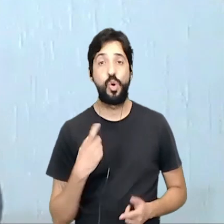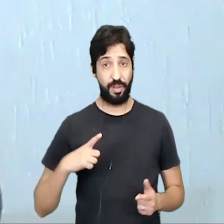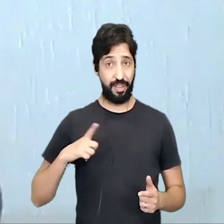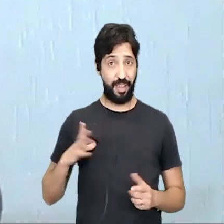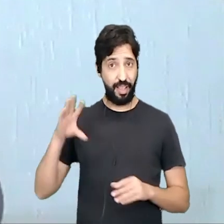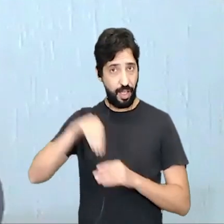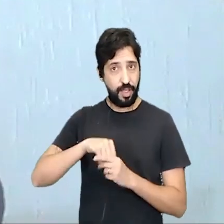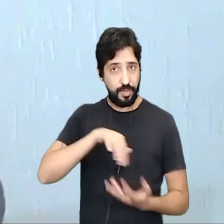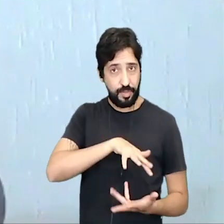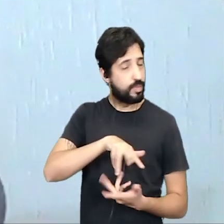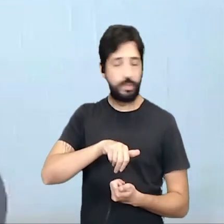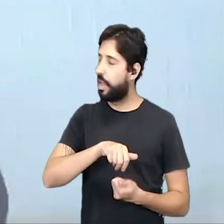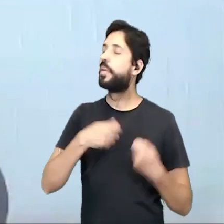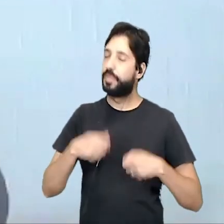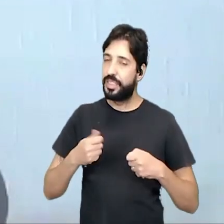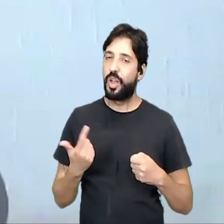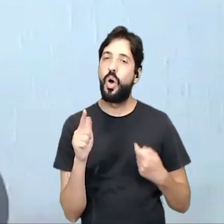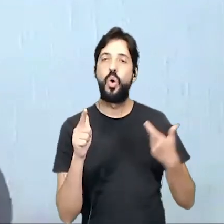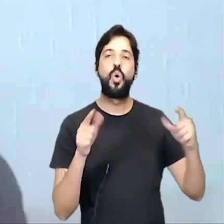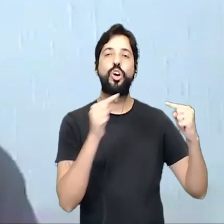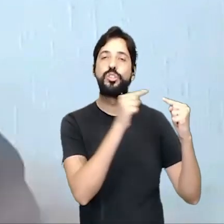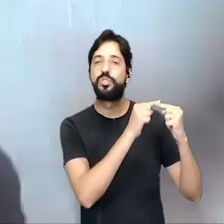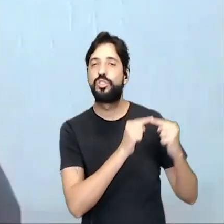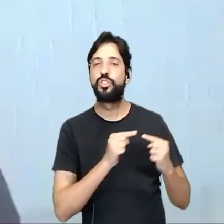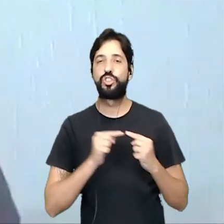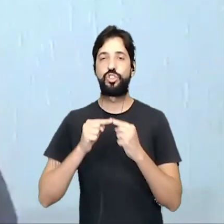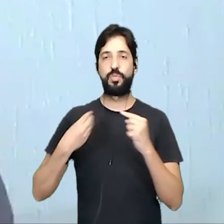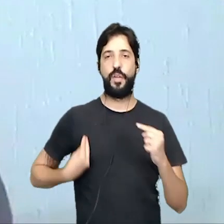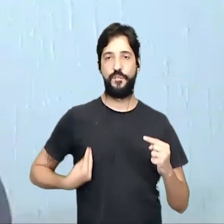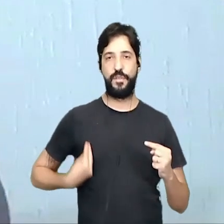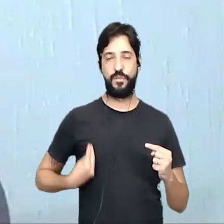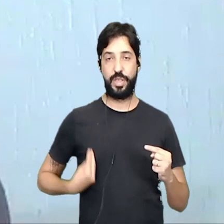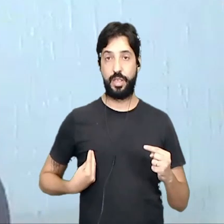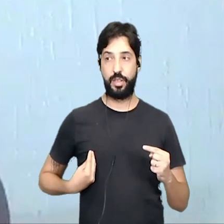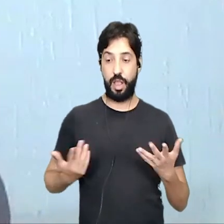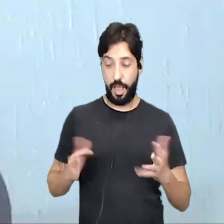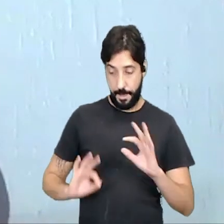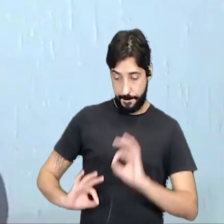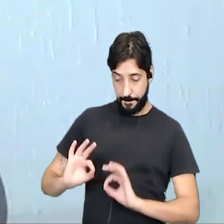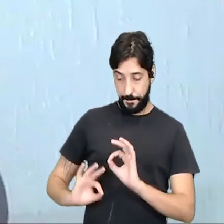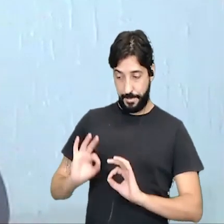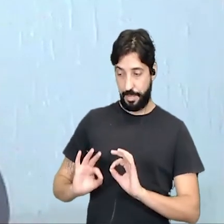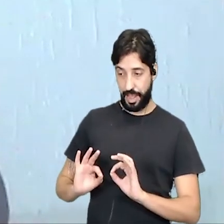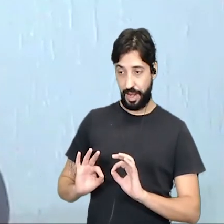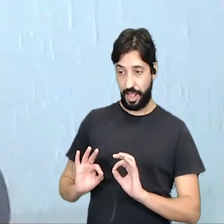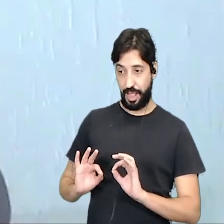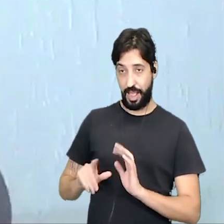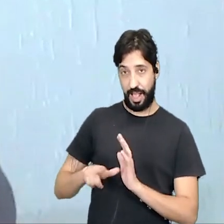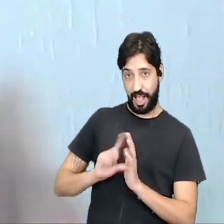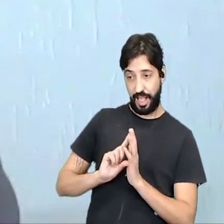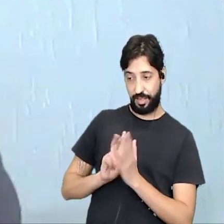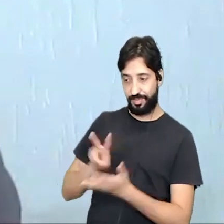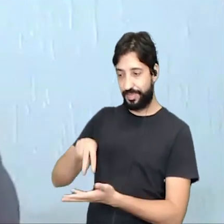um único interlocutor. A gente ia falar também com os outros seres. Para a gente se preparar para entrar